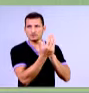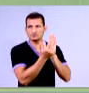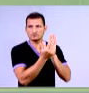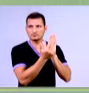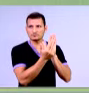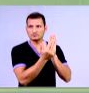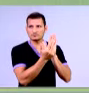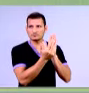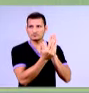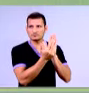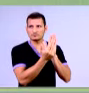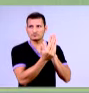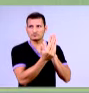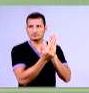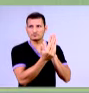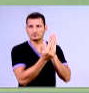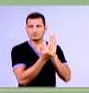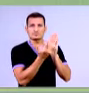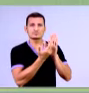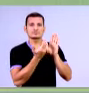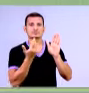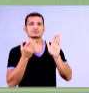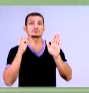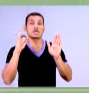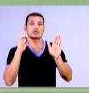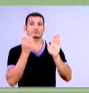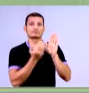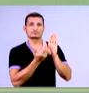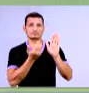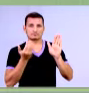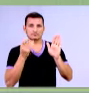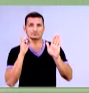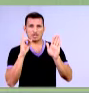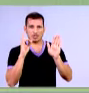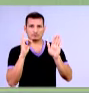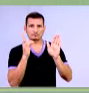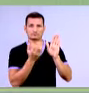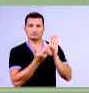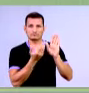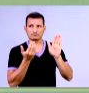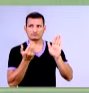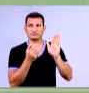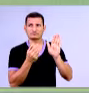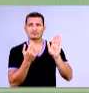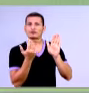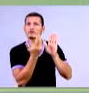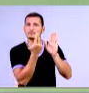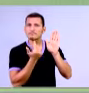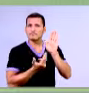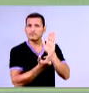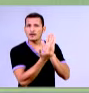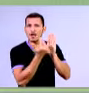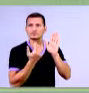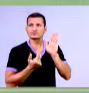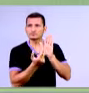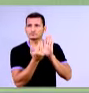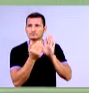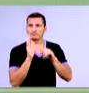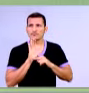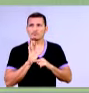lado direito da tela, uma imagenzinha que reproduz,